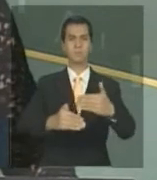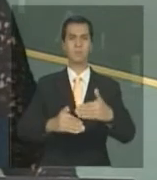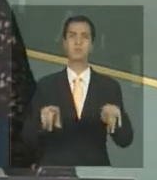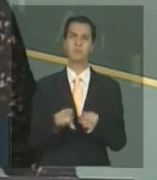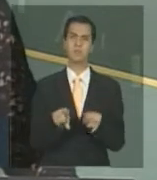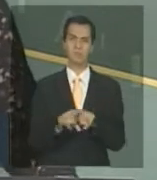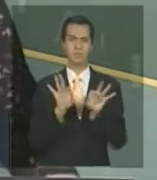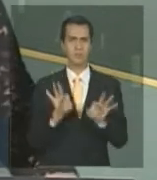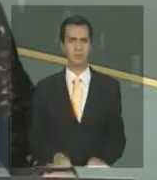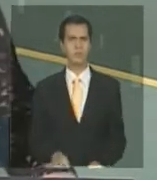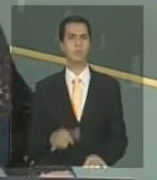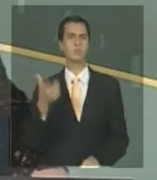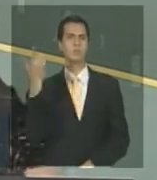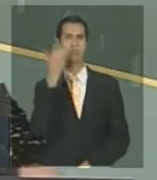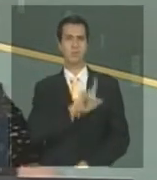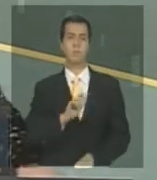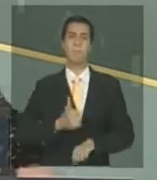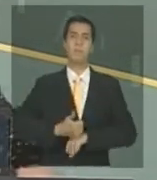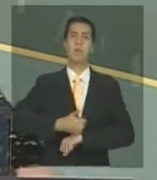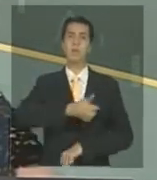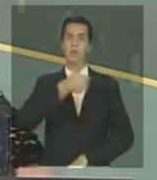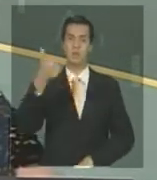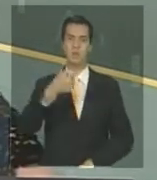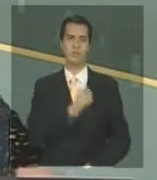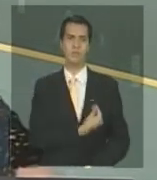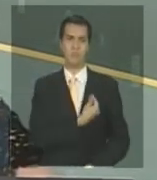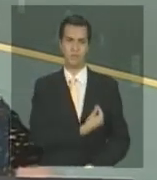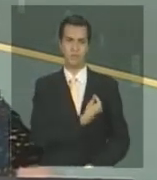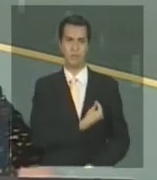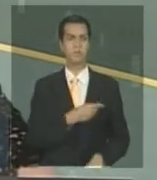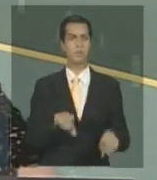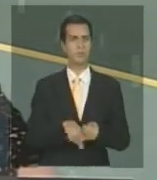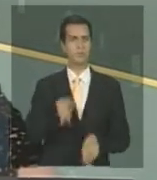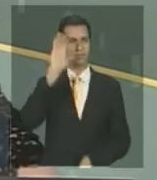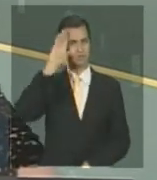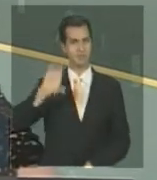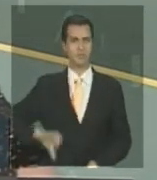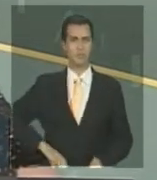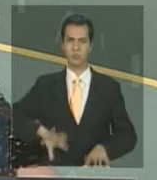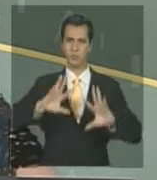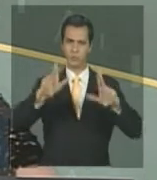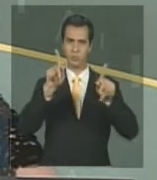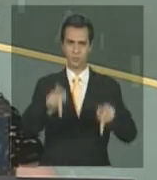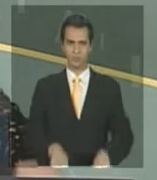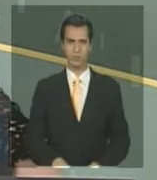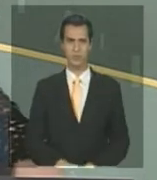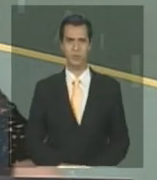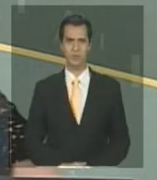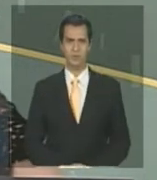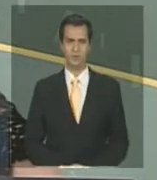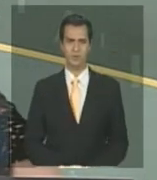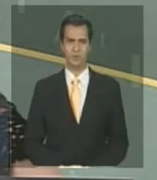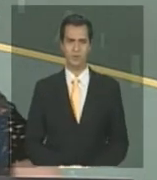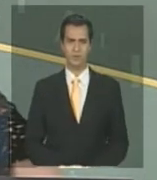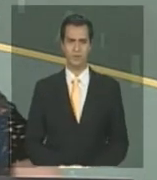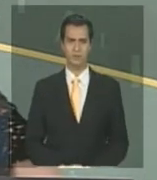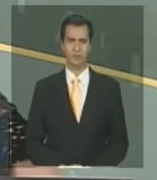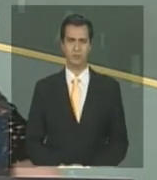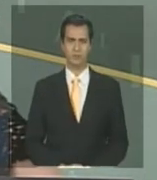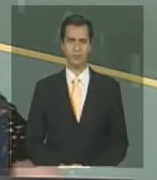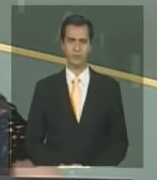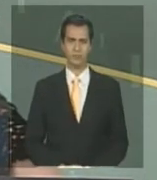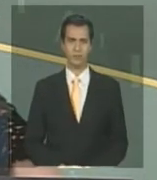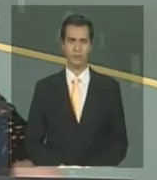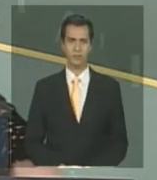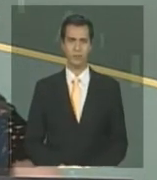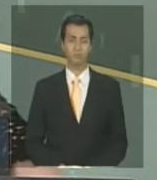tempo, garantir melhores condições de vida e cidadania à sua população. Esta é uma tarefa